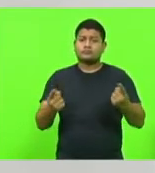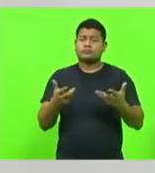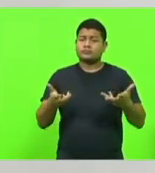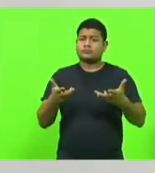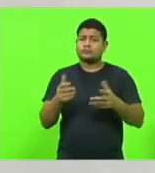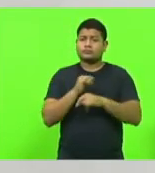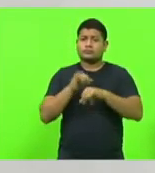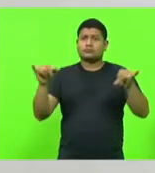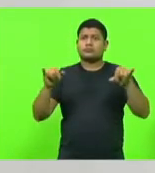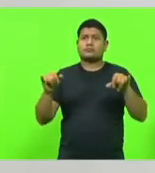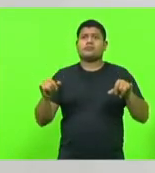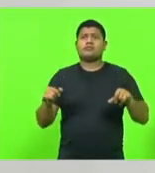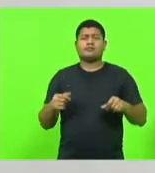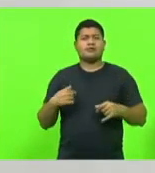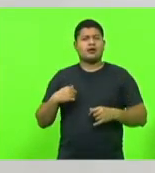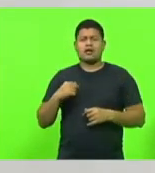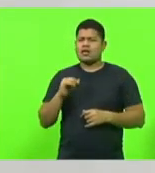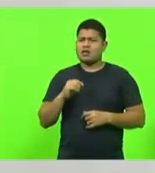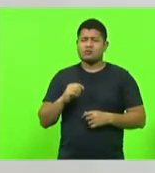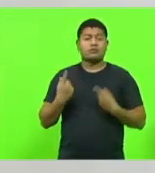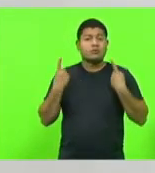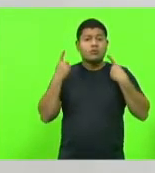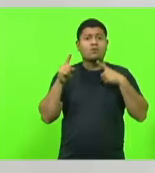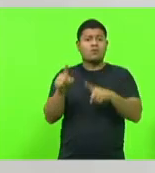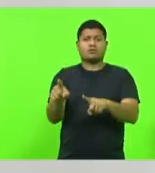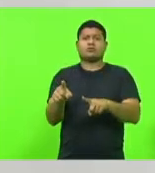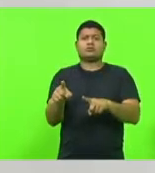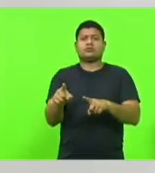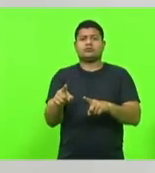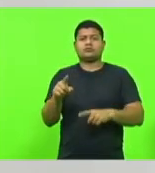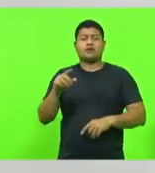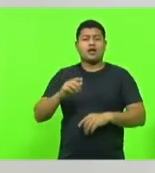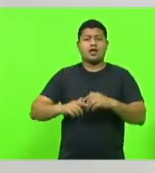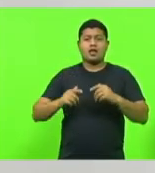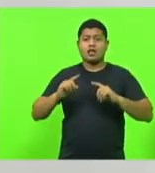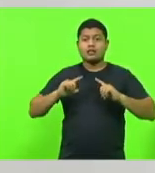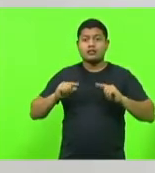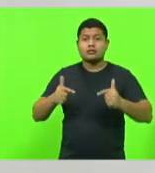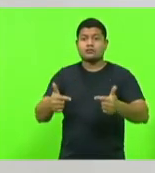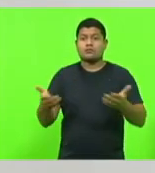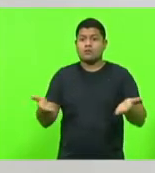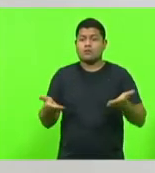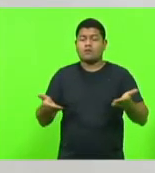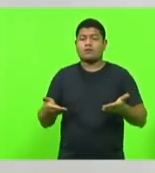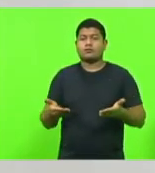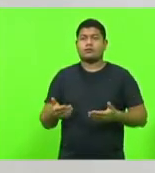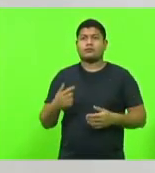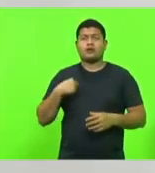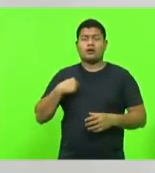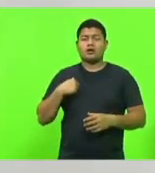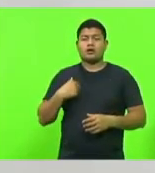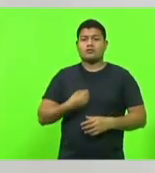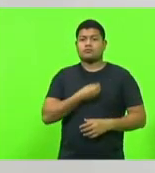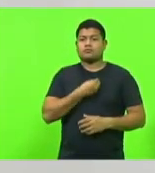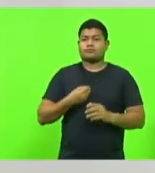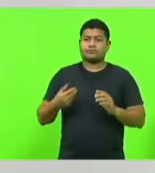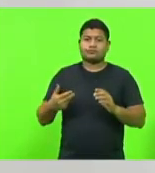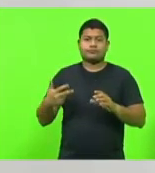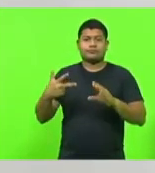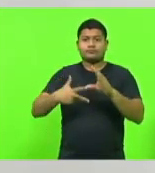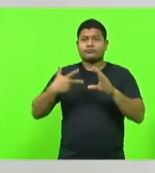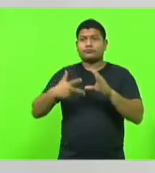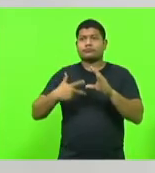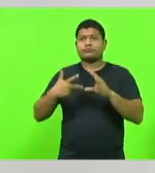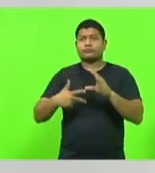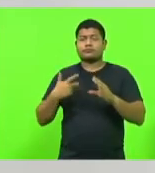só o meu desagravo a essa iniciativa. Eu não estou hoje na Câmara Municipal, por óbvio, por isso que estou aqui nessa